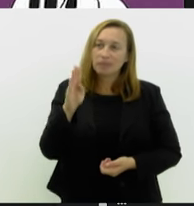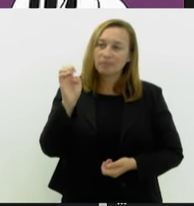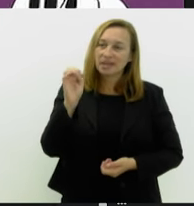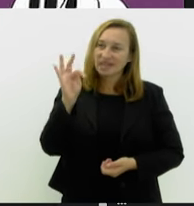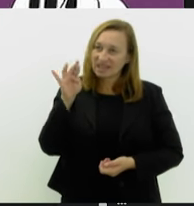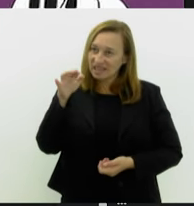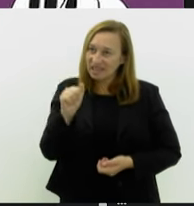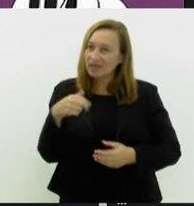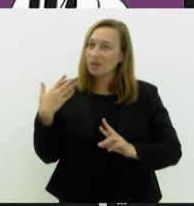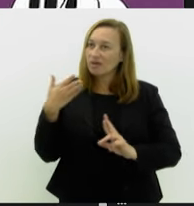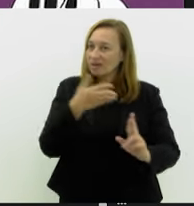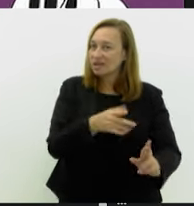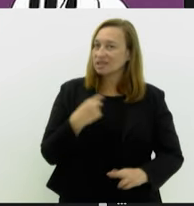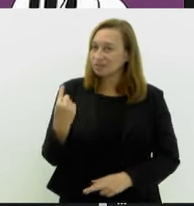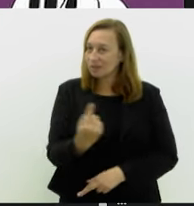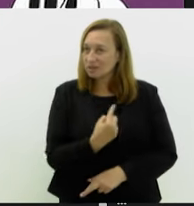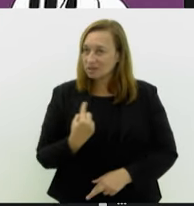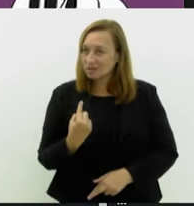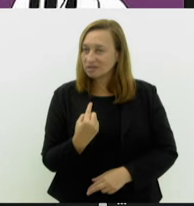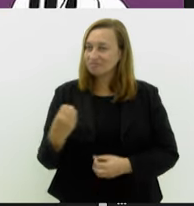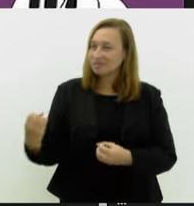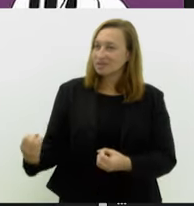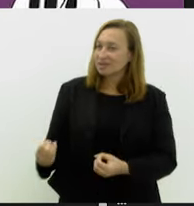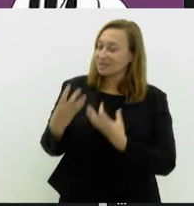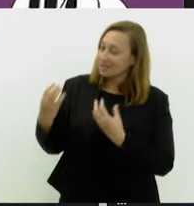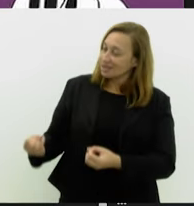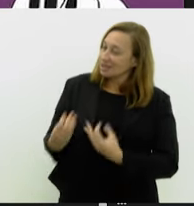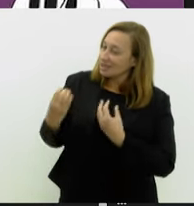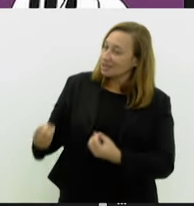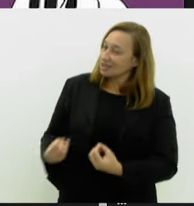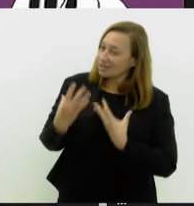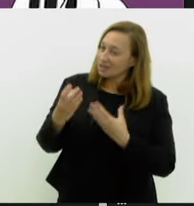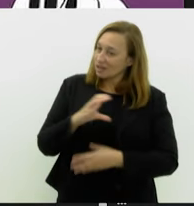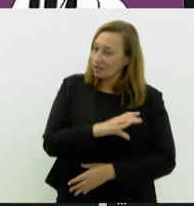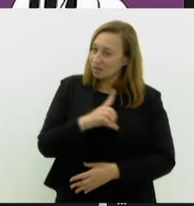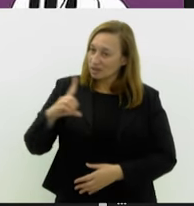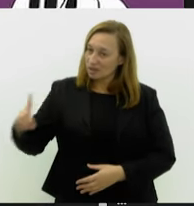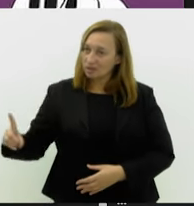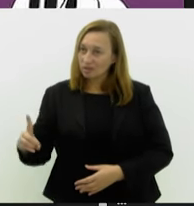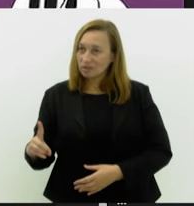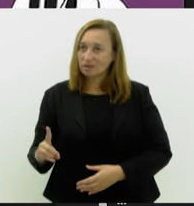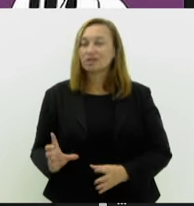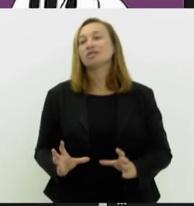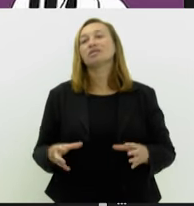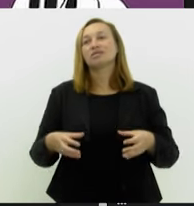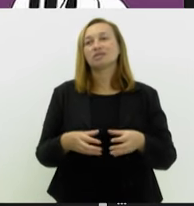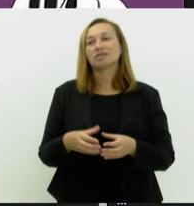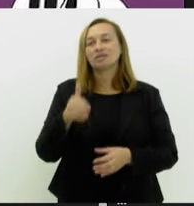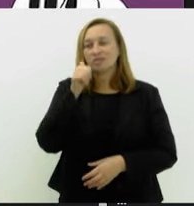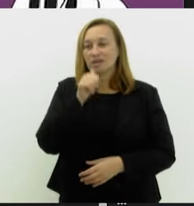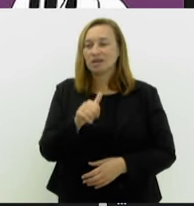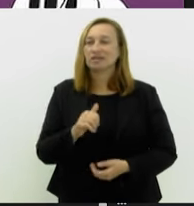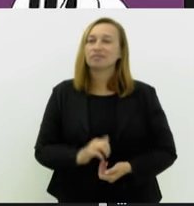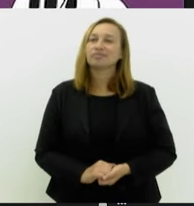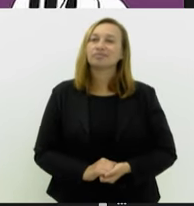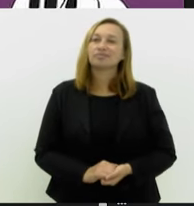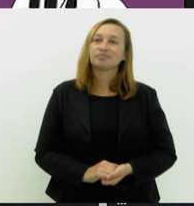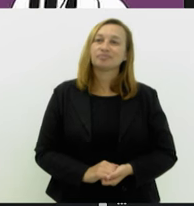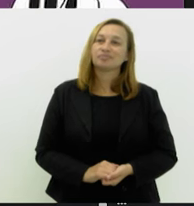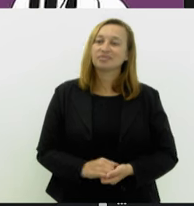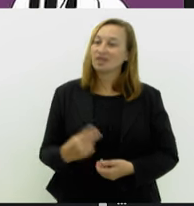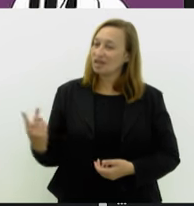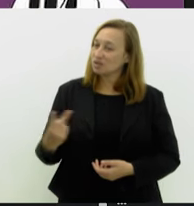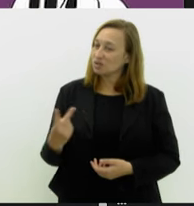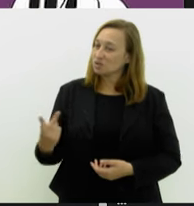uma referência para nós que tanto nos inspira que é a coordenadora da bancada feminina na Câmara Ambas estão ombreando